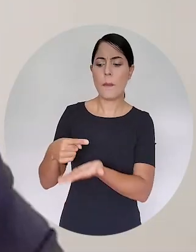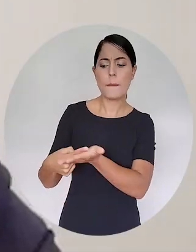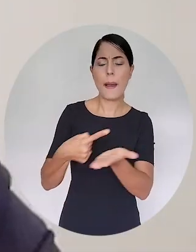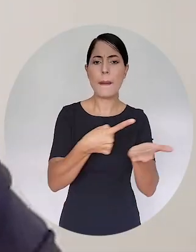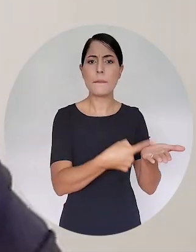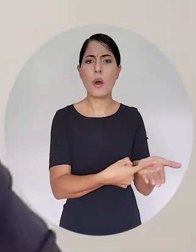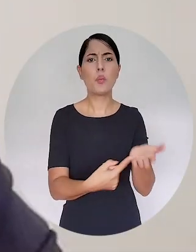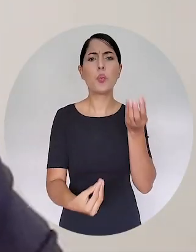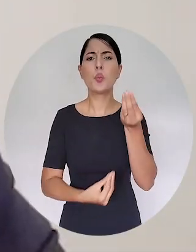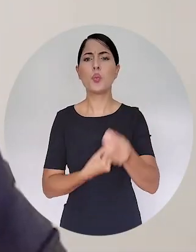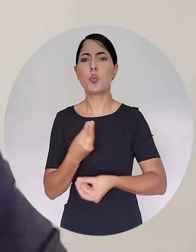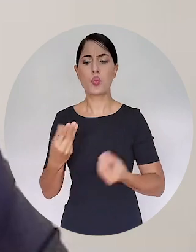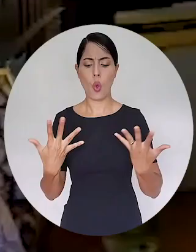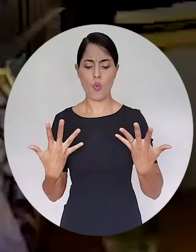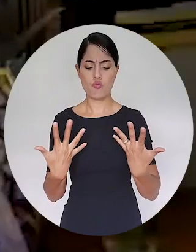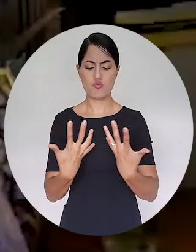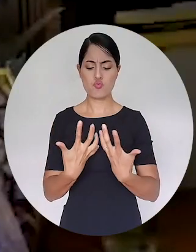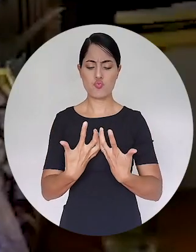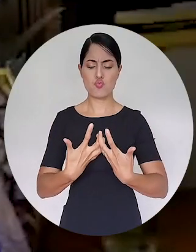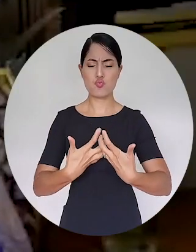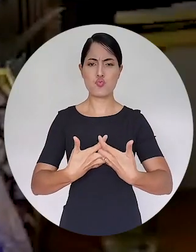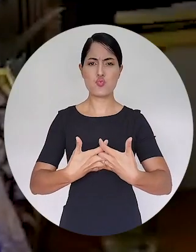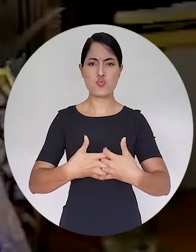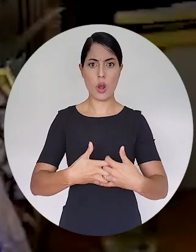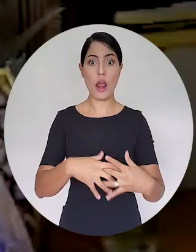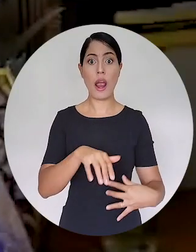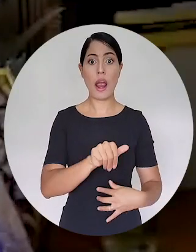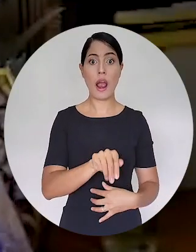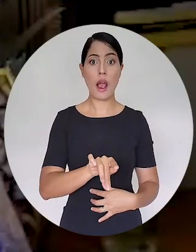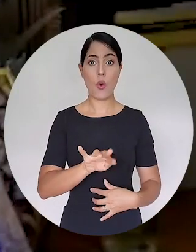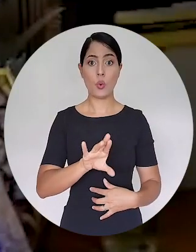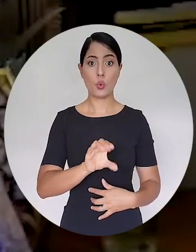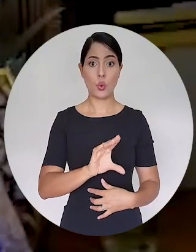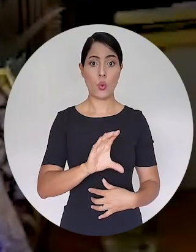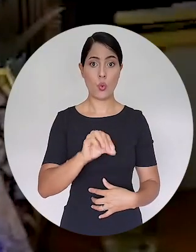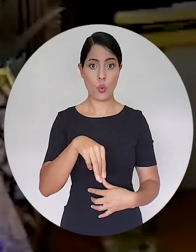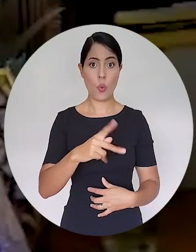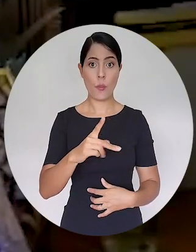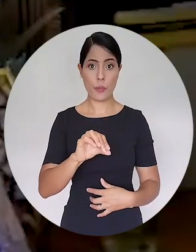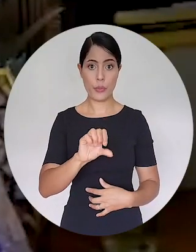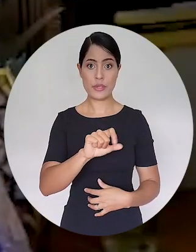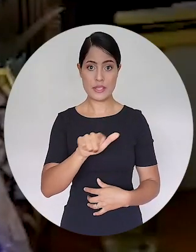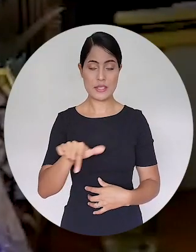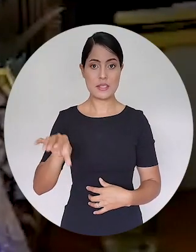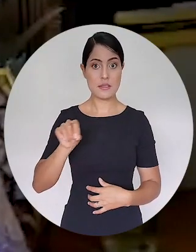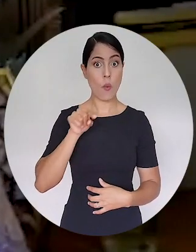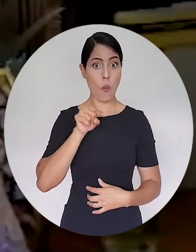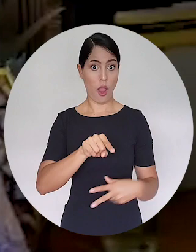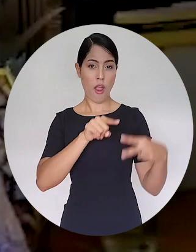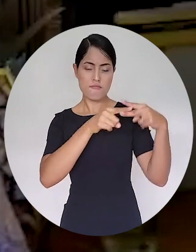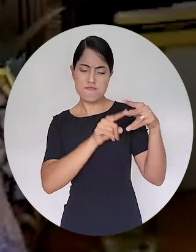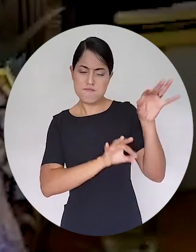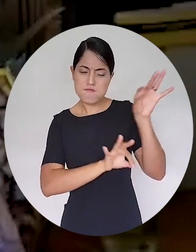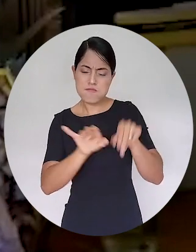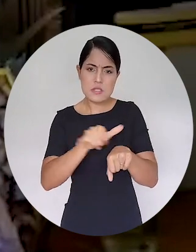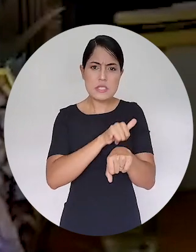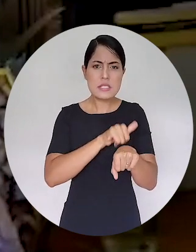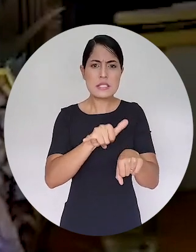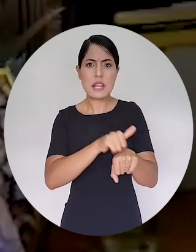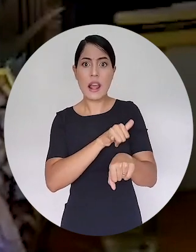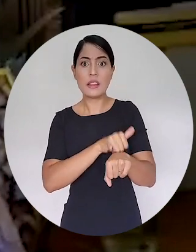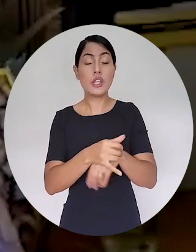autocomposição, né? Ela é uma ferramenta que existe hoje, e quando a gente fala em métodos adequados de solução de conflito ou